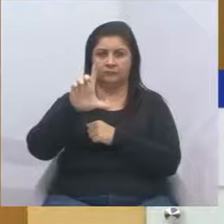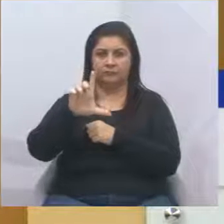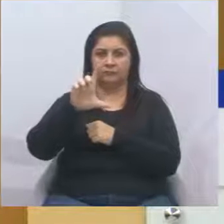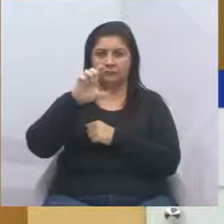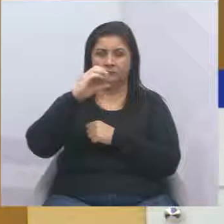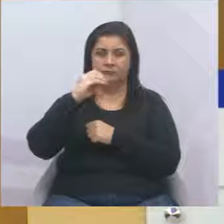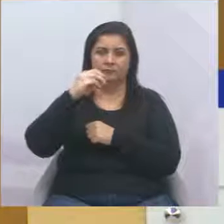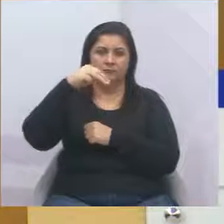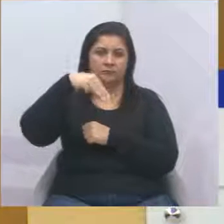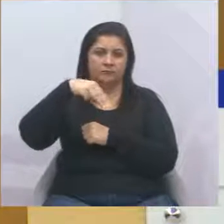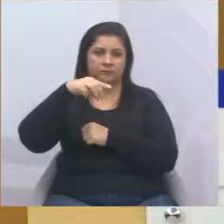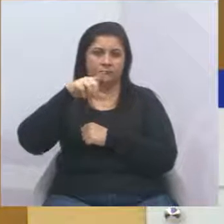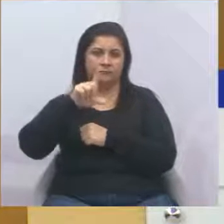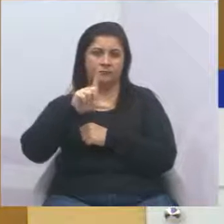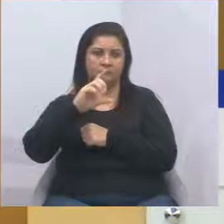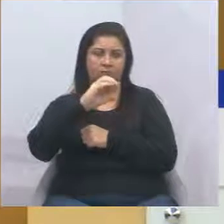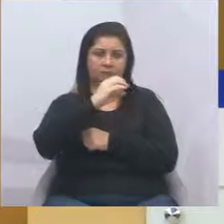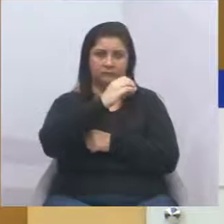PELOML